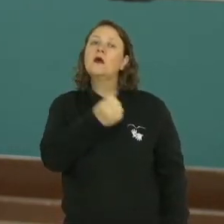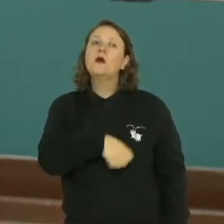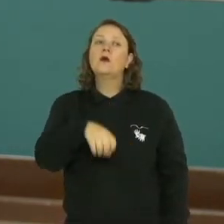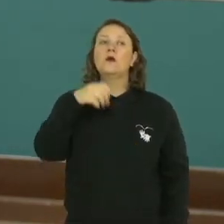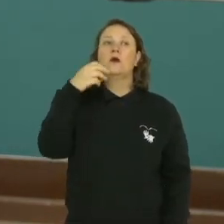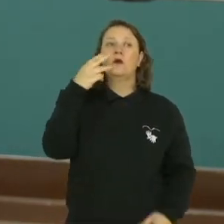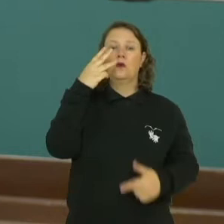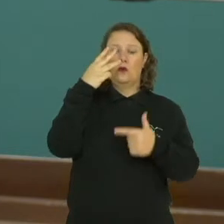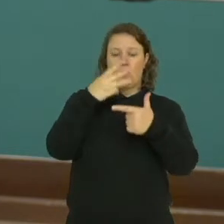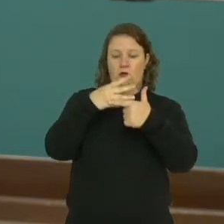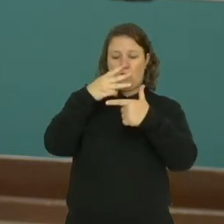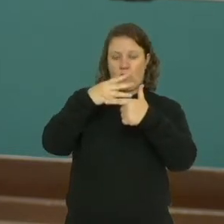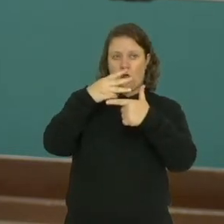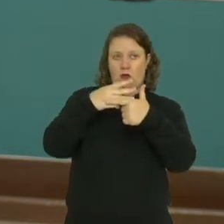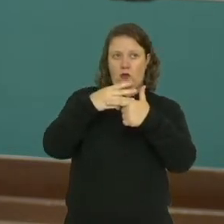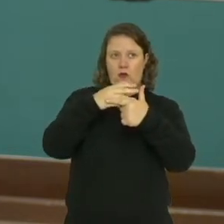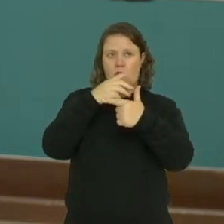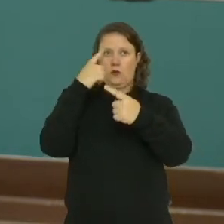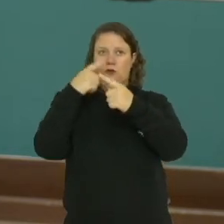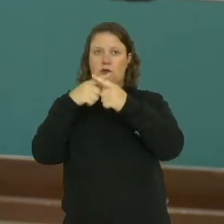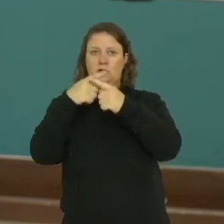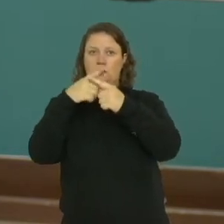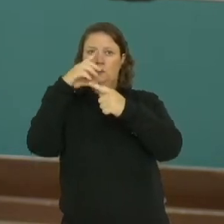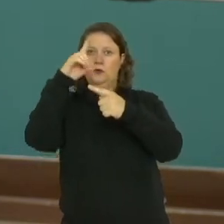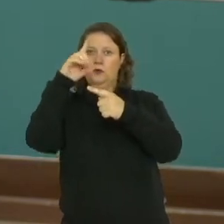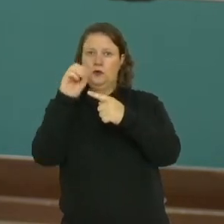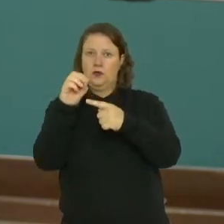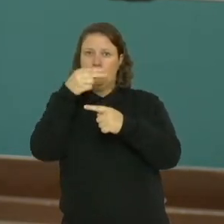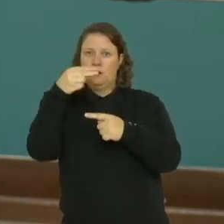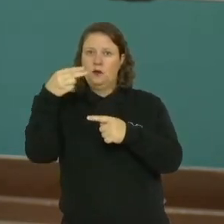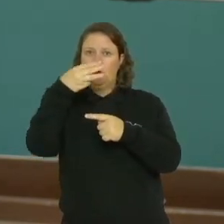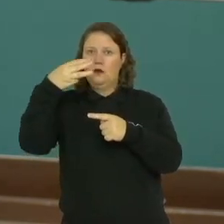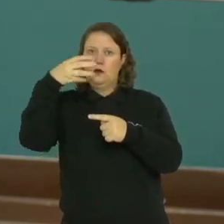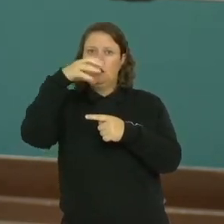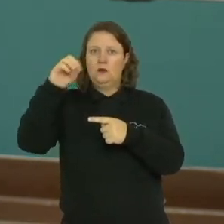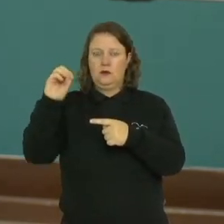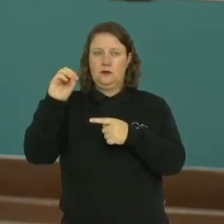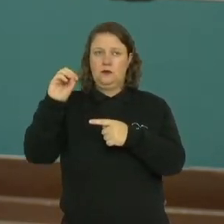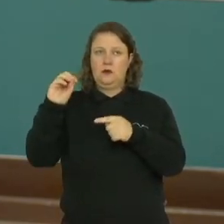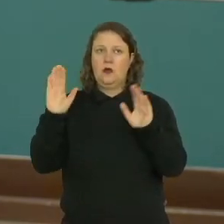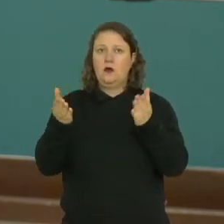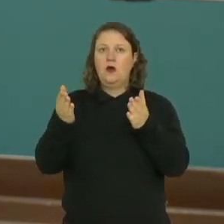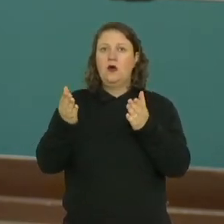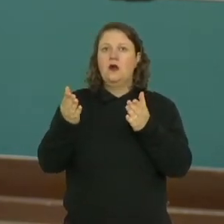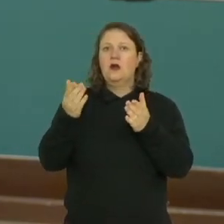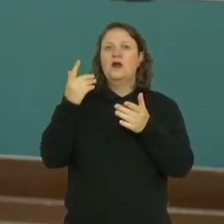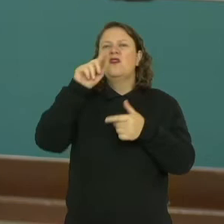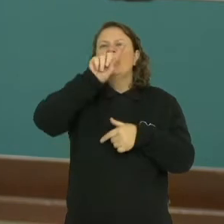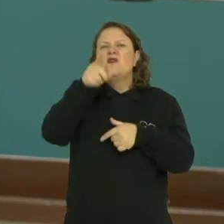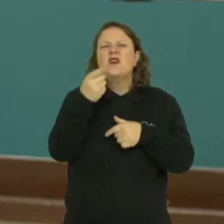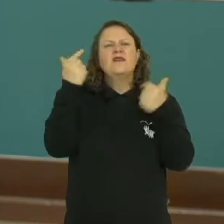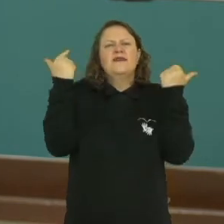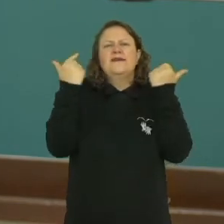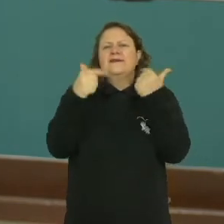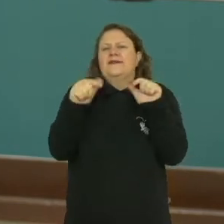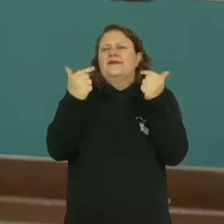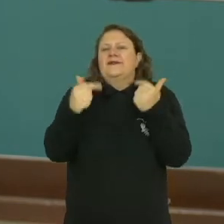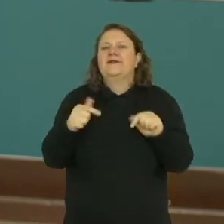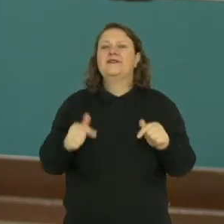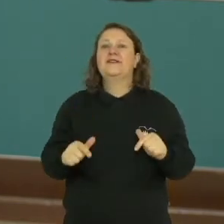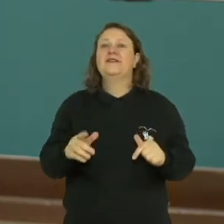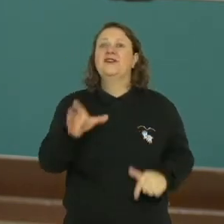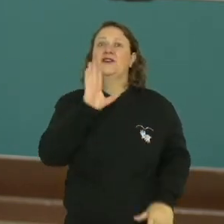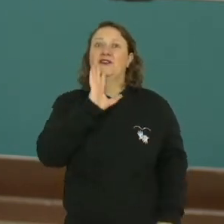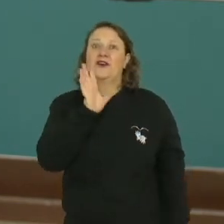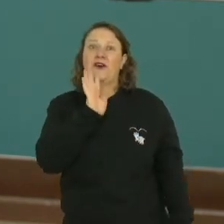3 multiplicando por 10 virou 30. E essa nova divisão agora, ela não tem vírgula. É a divisão que a gente já conhece. Então, a